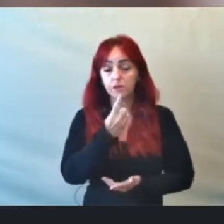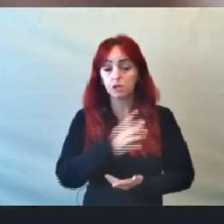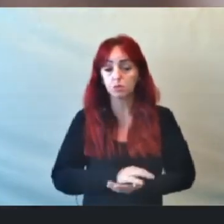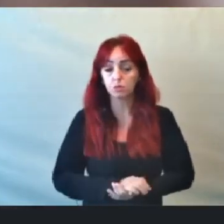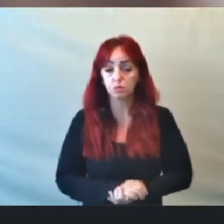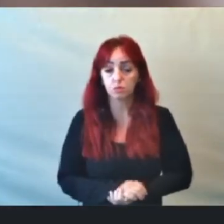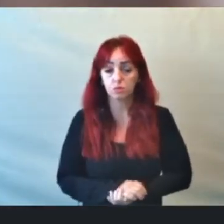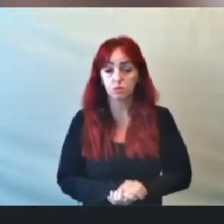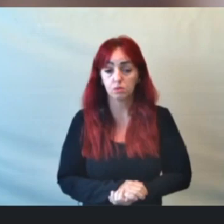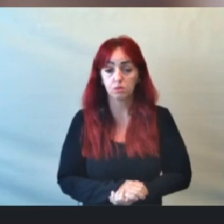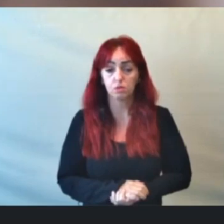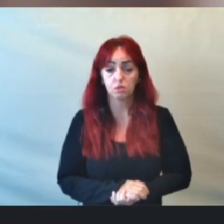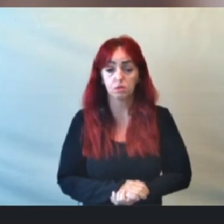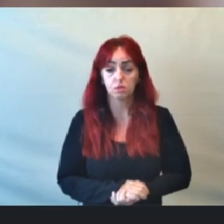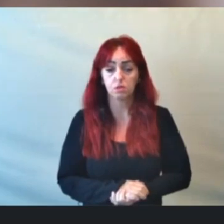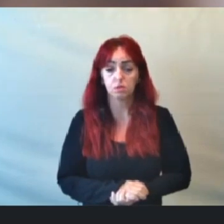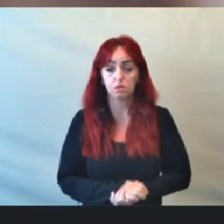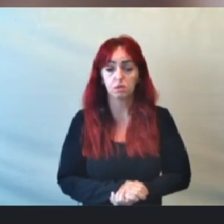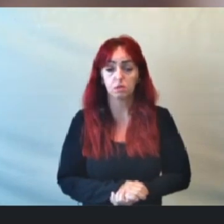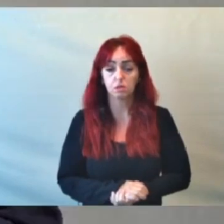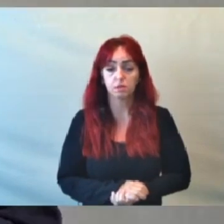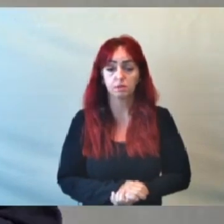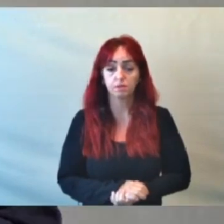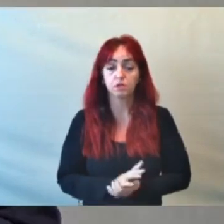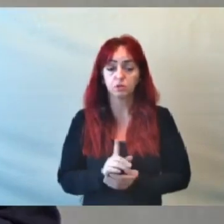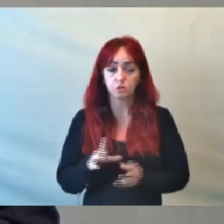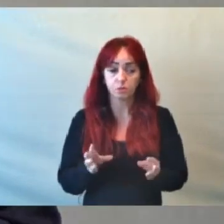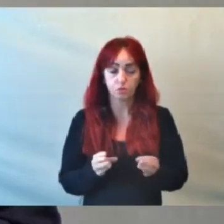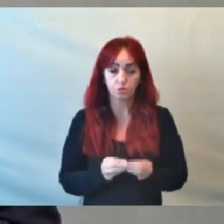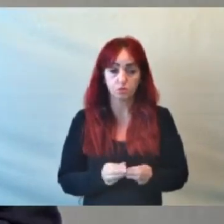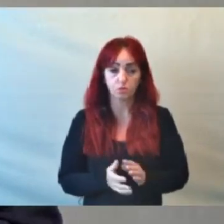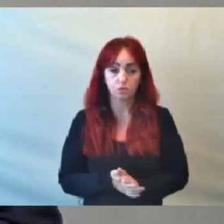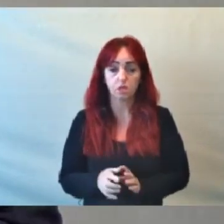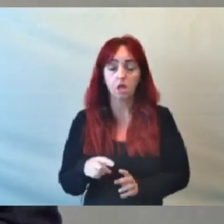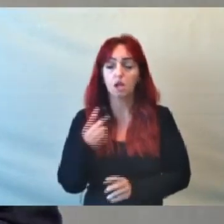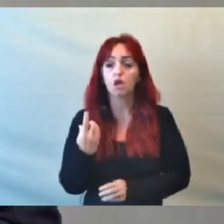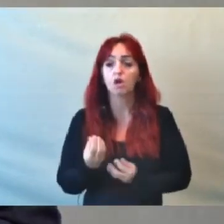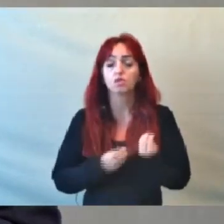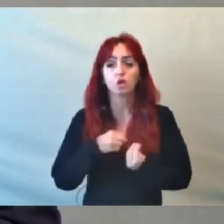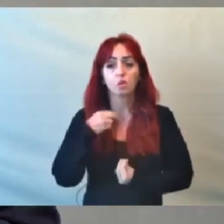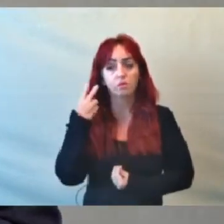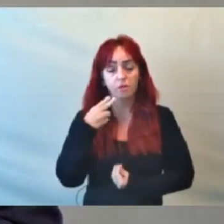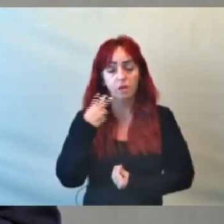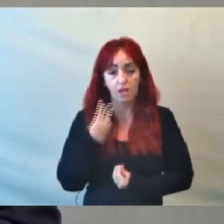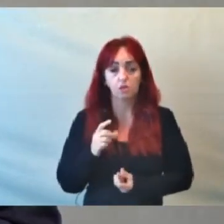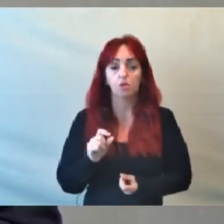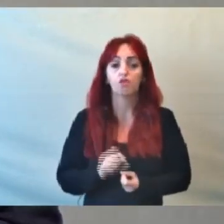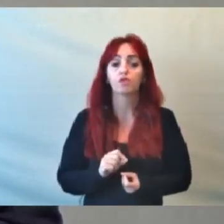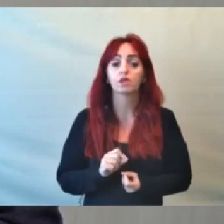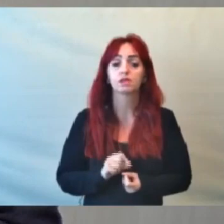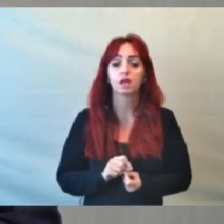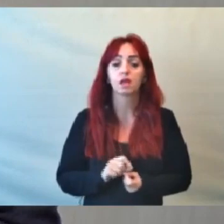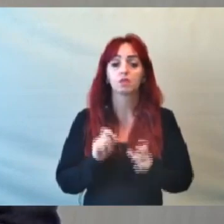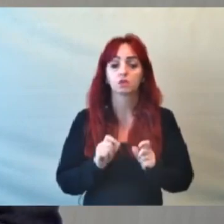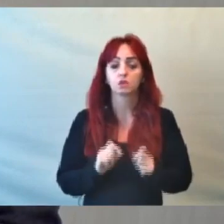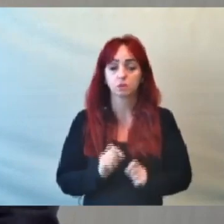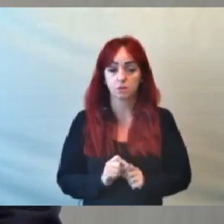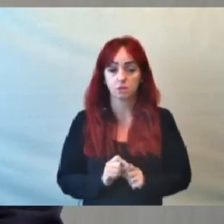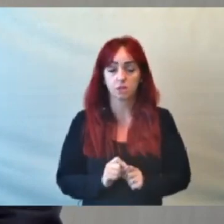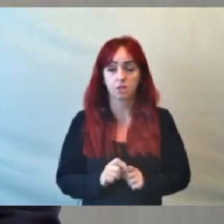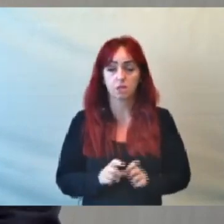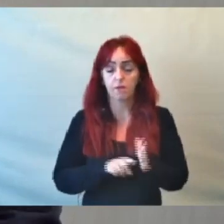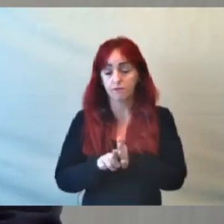se me permite, só para concluir. Nós, como vereadores, fazemos a fiscalização em cima dos